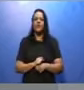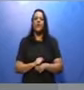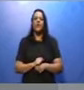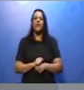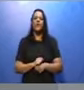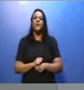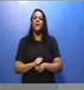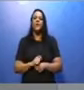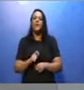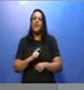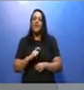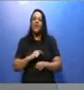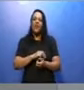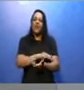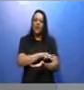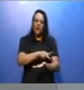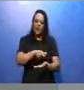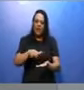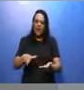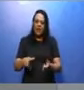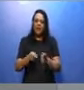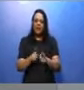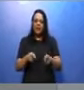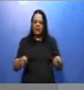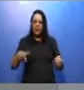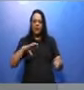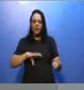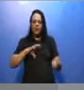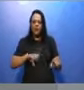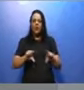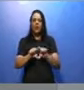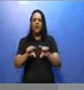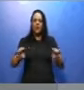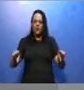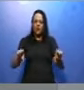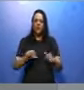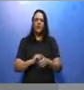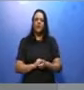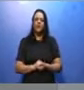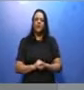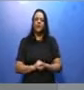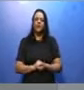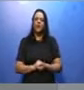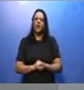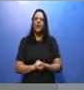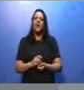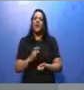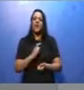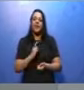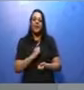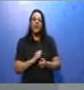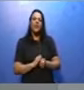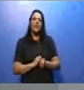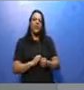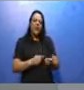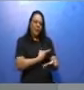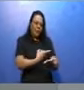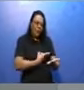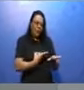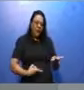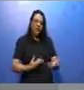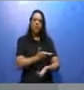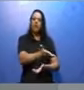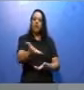subordinada substantiva, a adjetiva é bem curtinha. São só 2 classificações simples. Vocês têm no material didático de